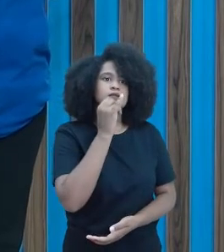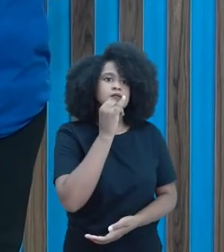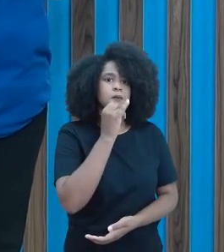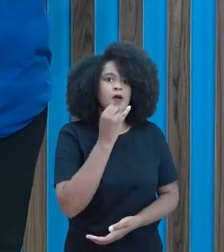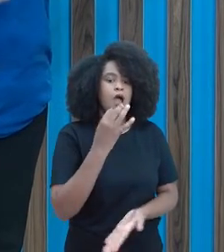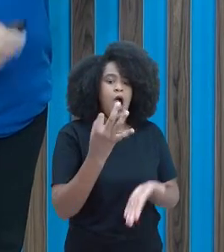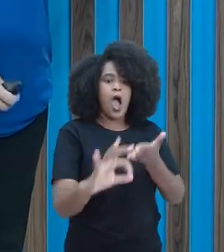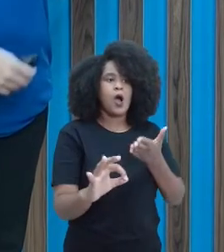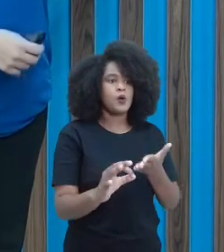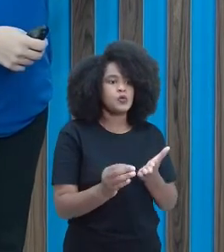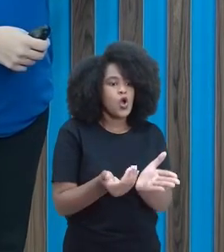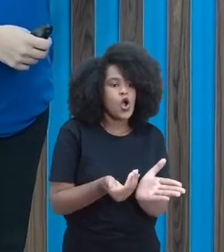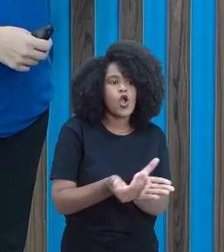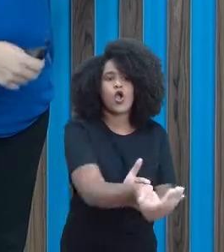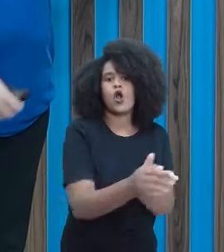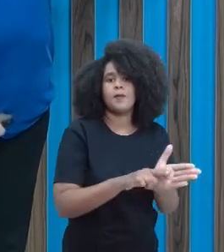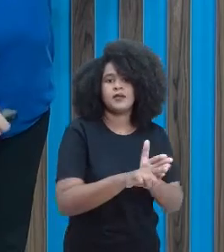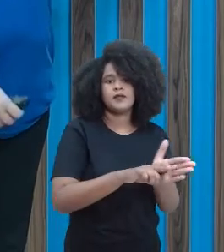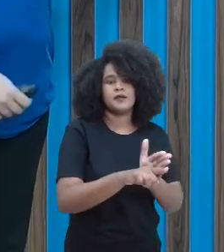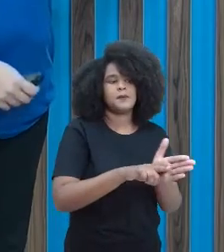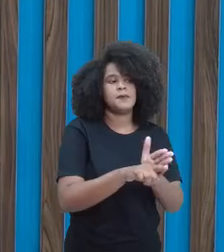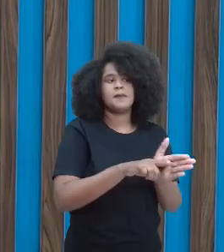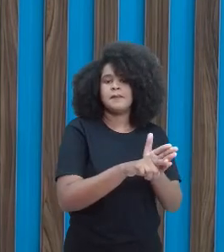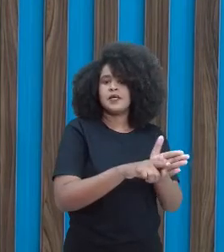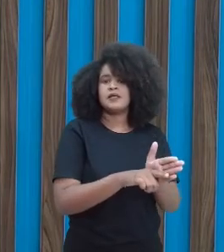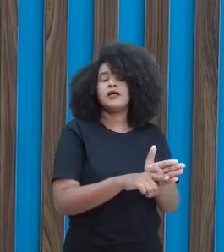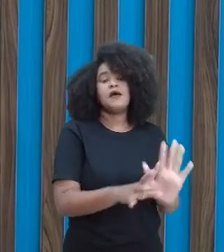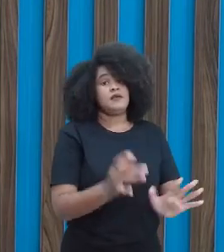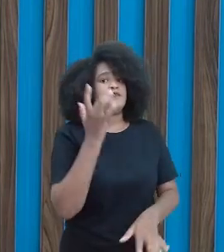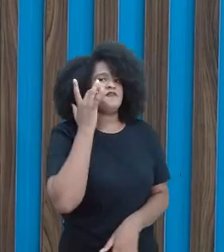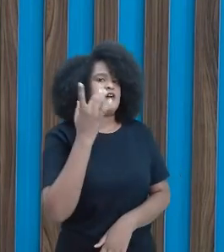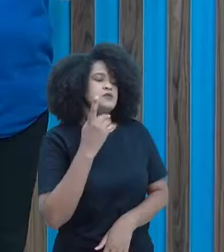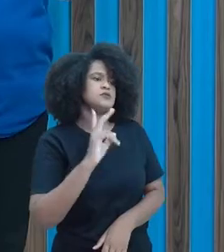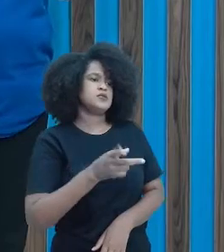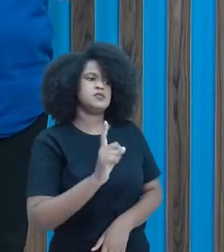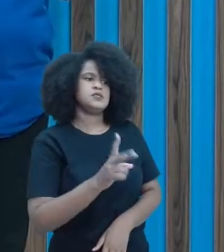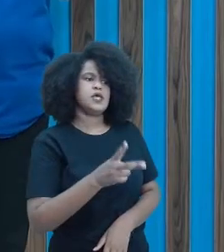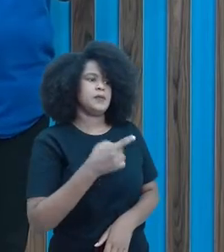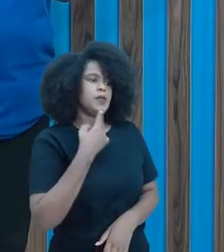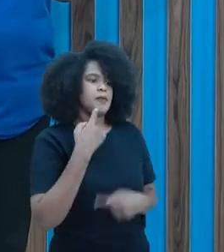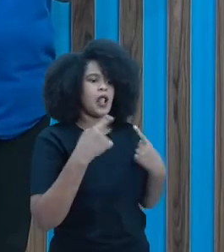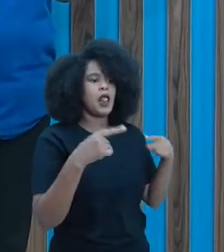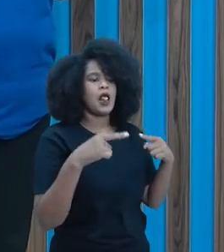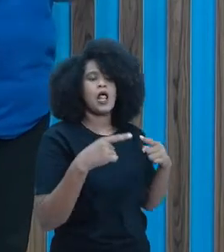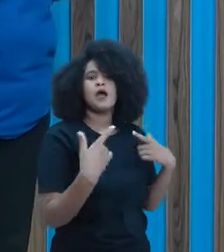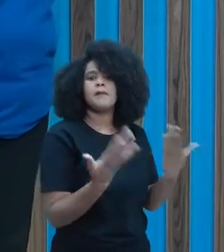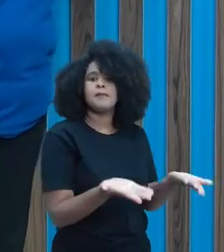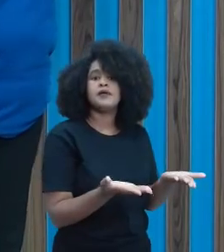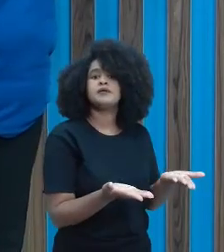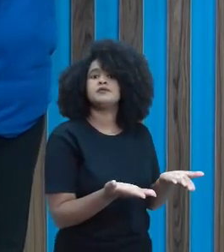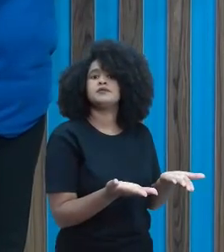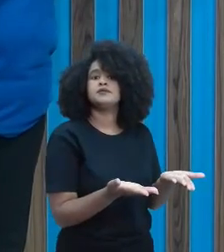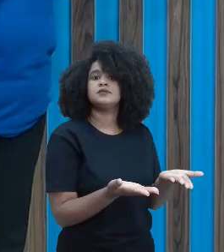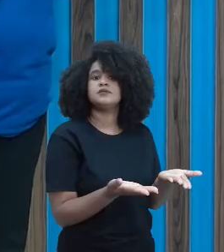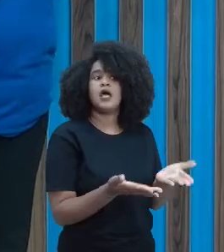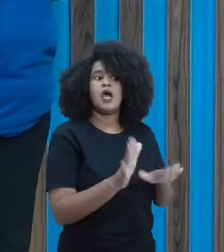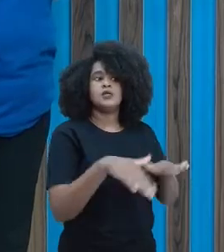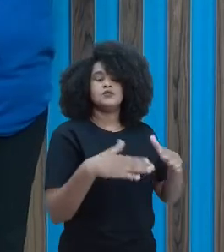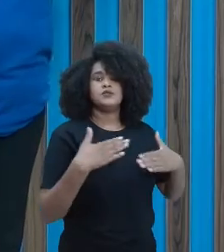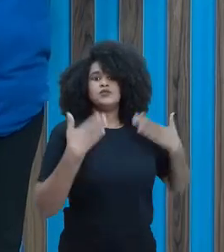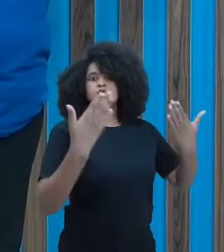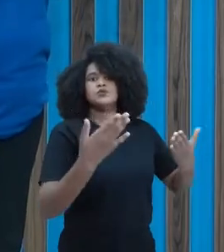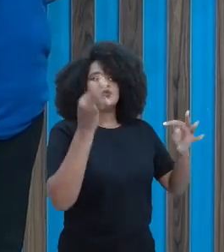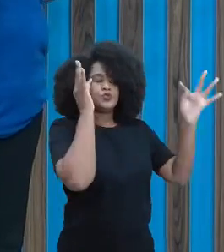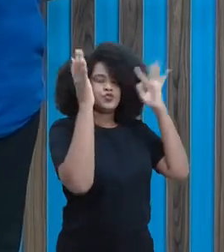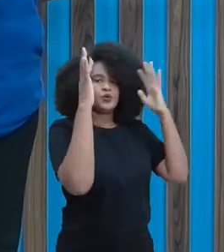né, professora? É muito fácil você falar da primeira ideia, né? E muitas vezes essa ideia, ela assusta, porque ela traz